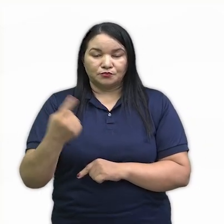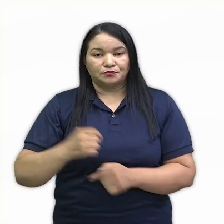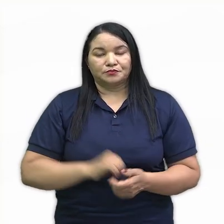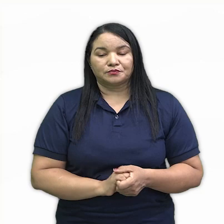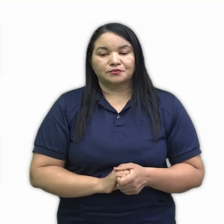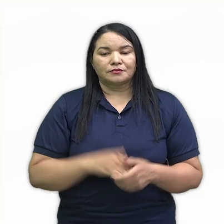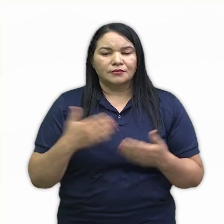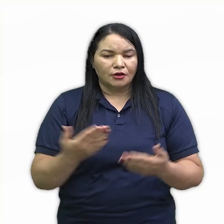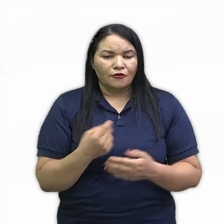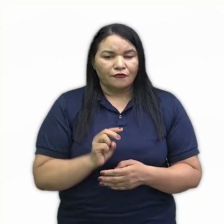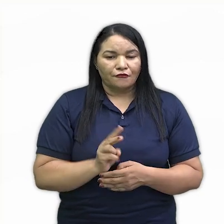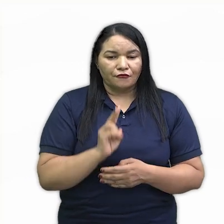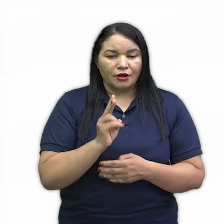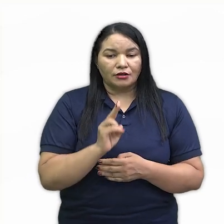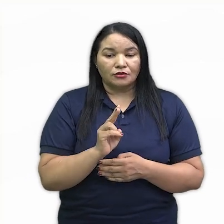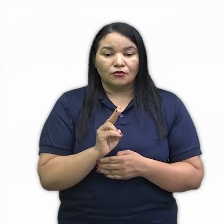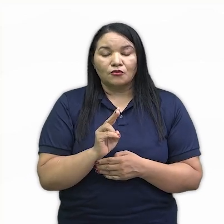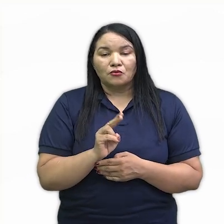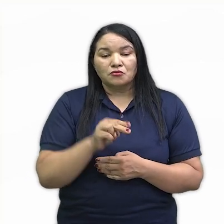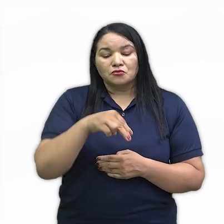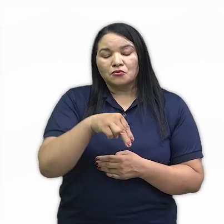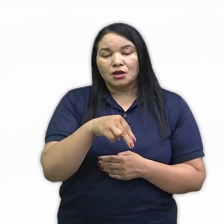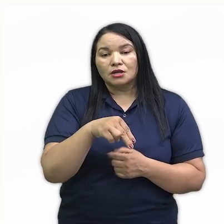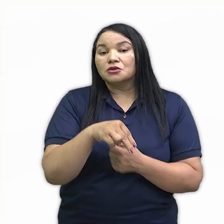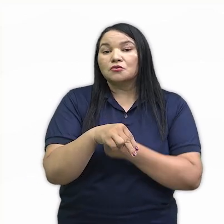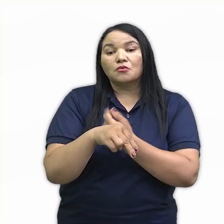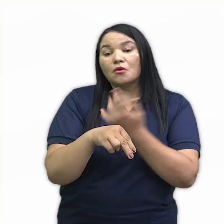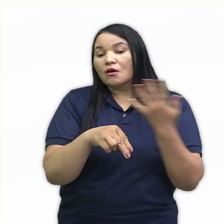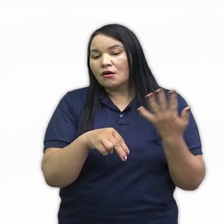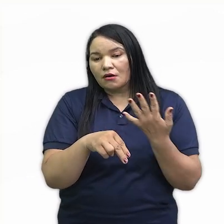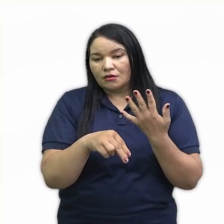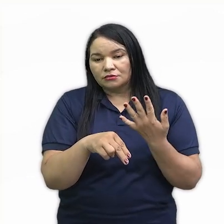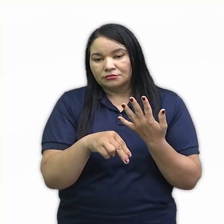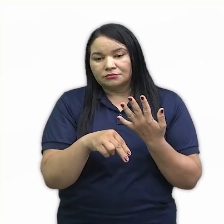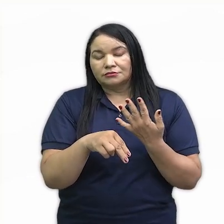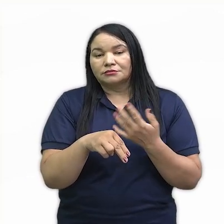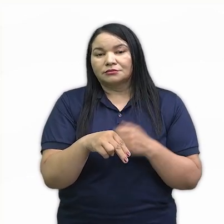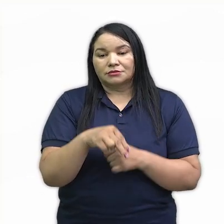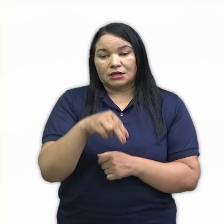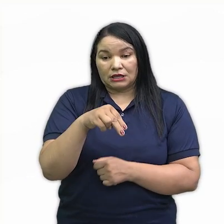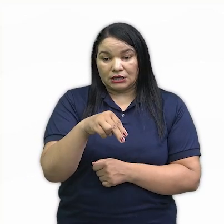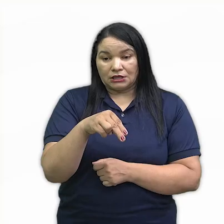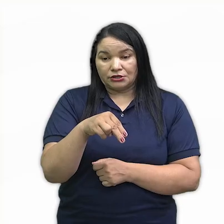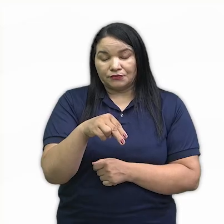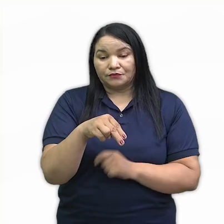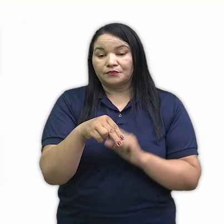Qual vai ser então o valor do nosso N, tá? O nosso N,